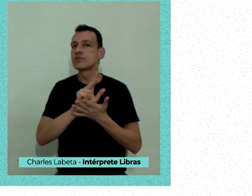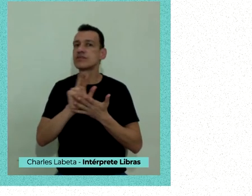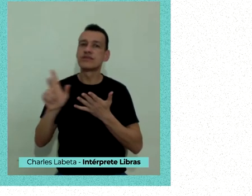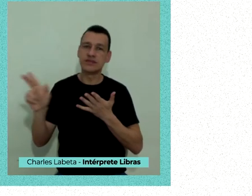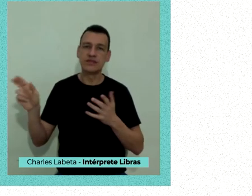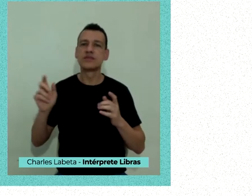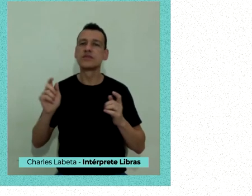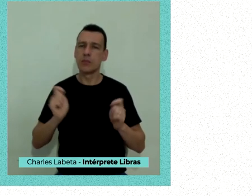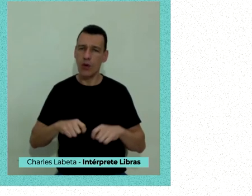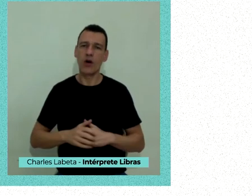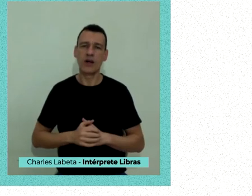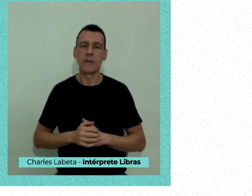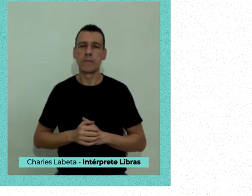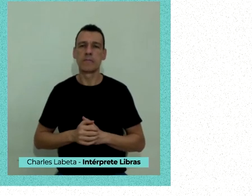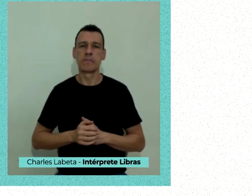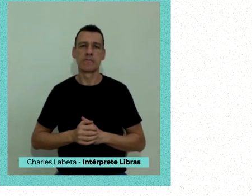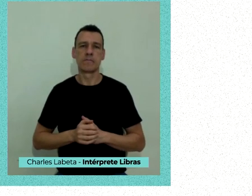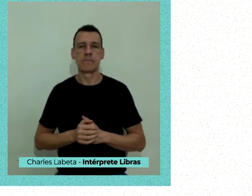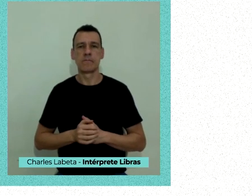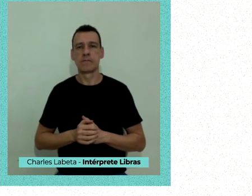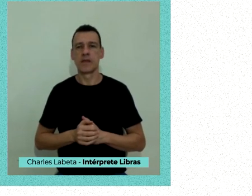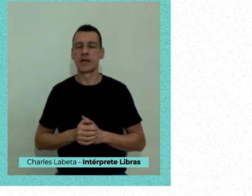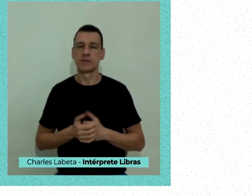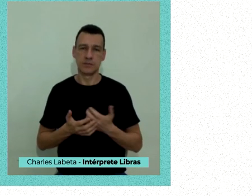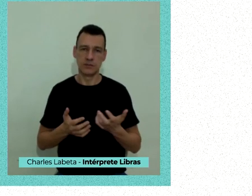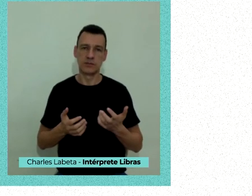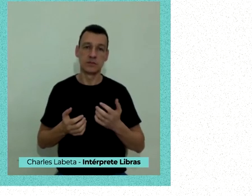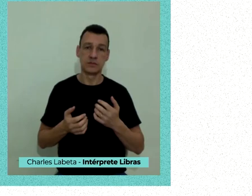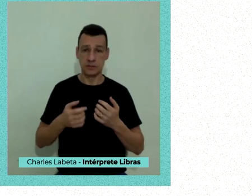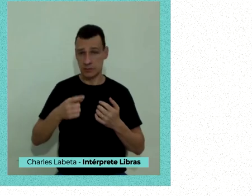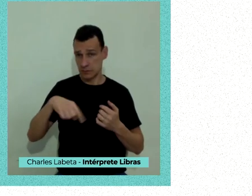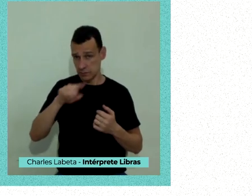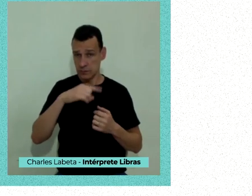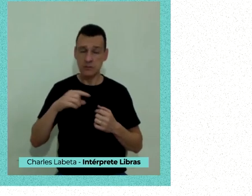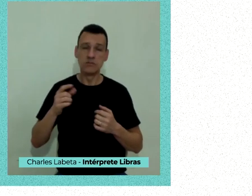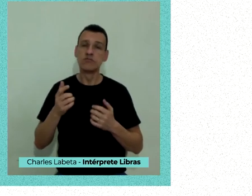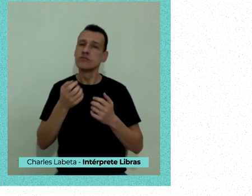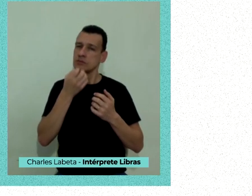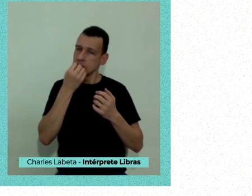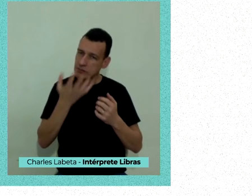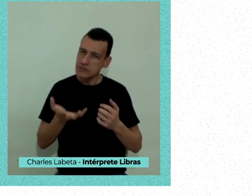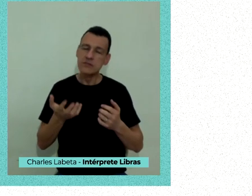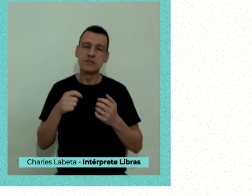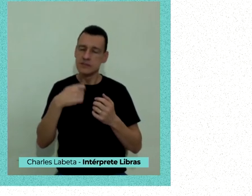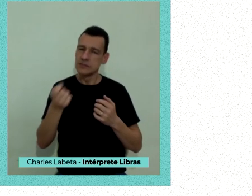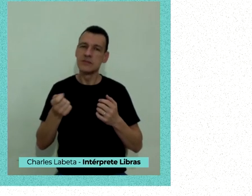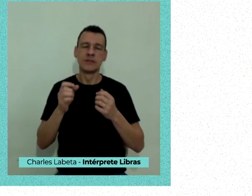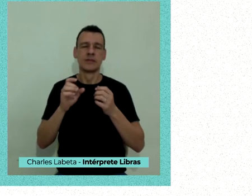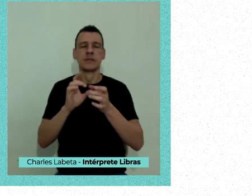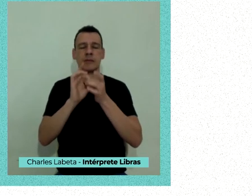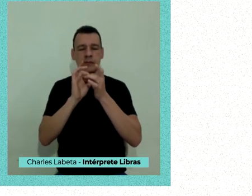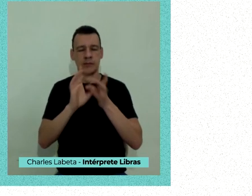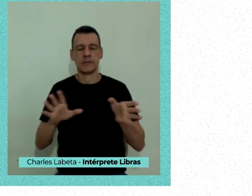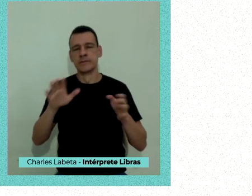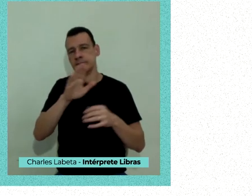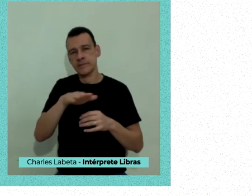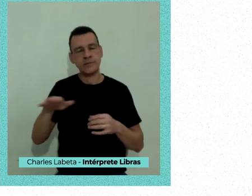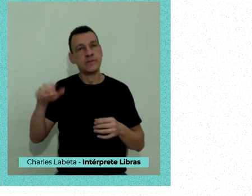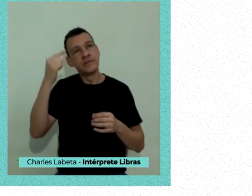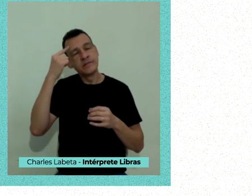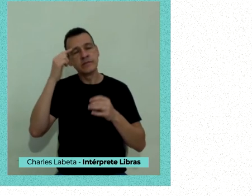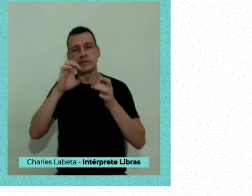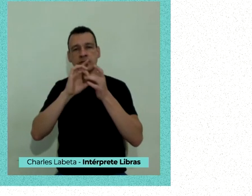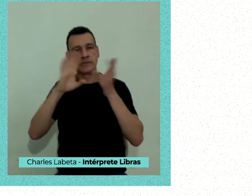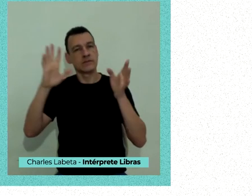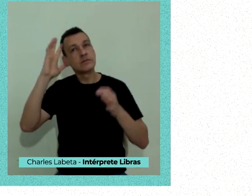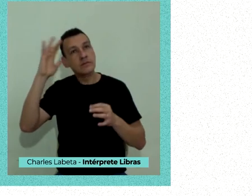a disponibilização desses recursos, né? E deixando livre o pensar das crianças, o expressar das crianças, quanta riqueza que a